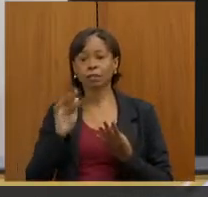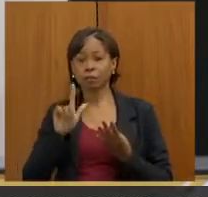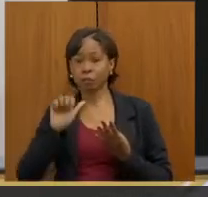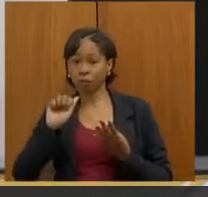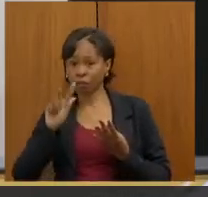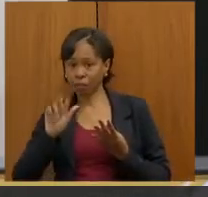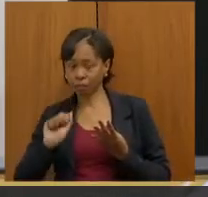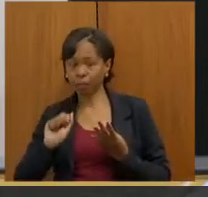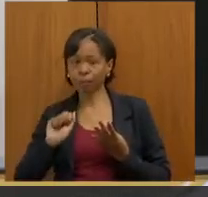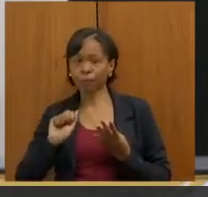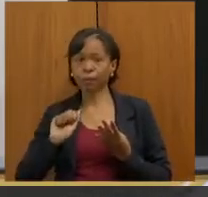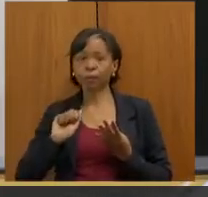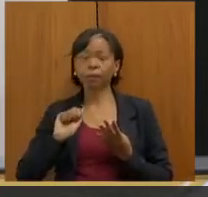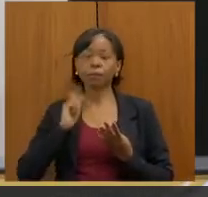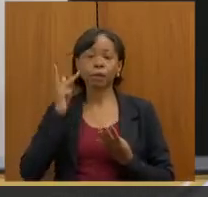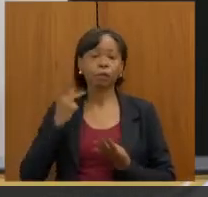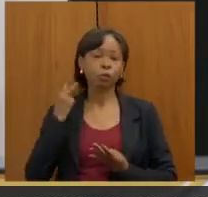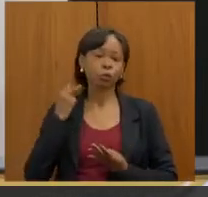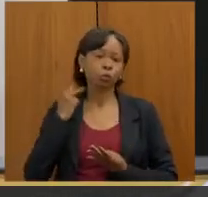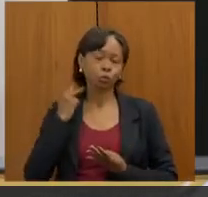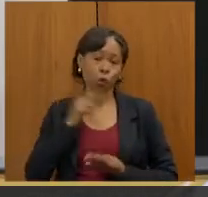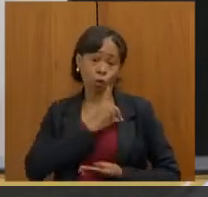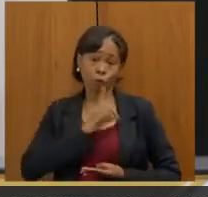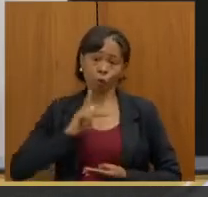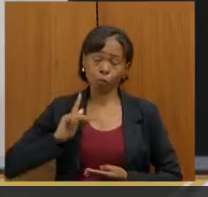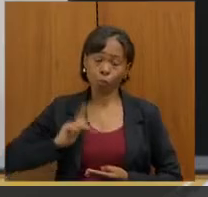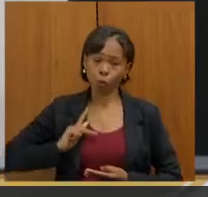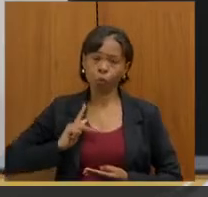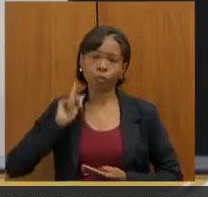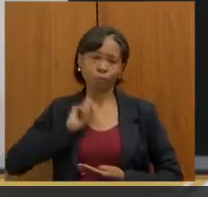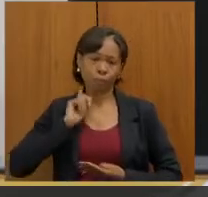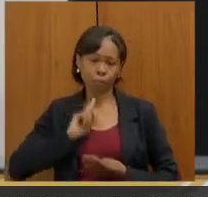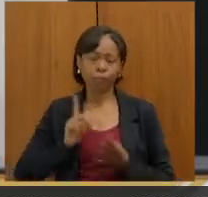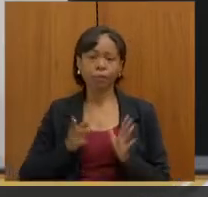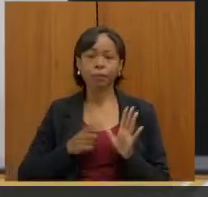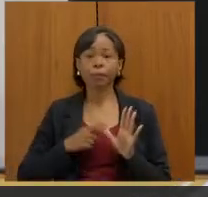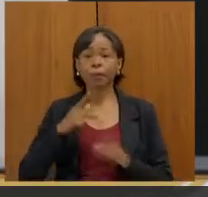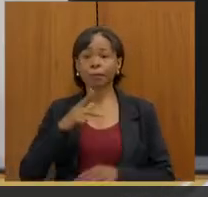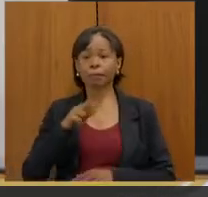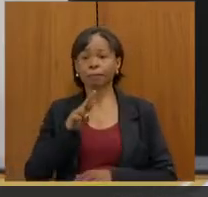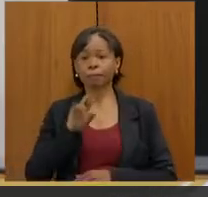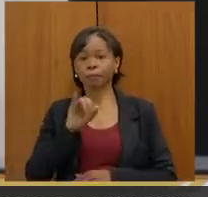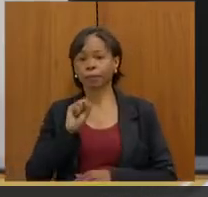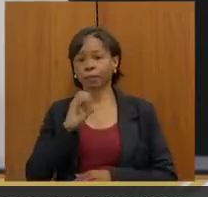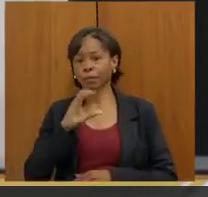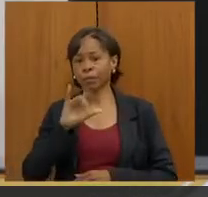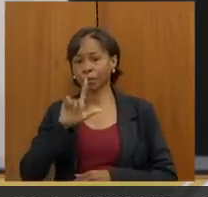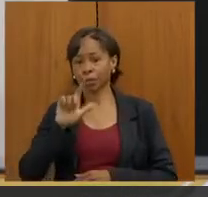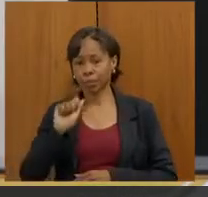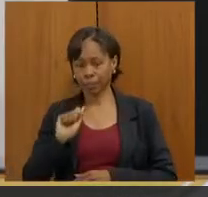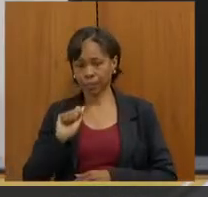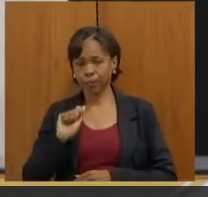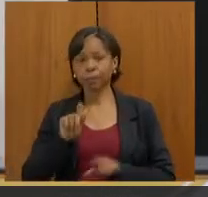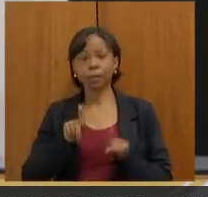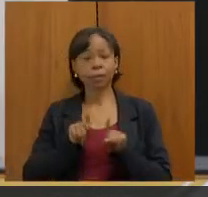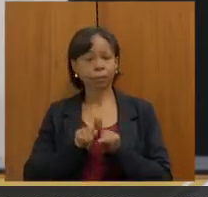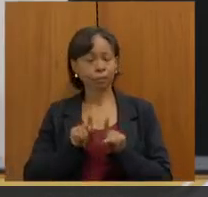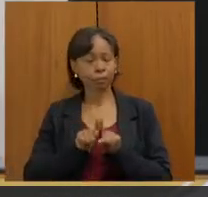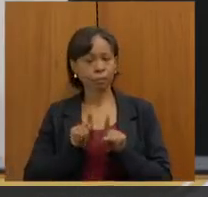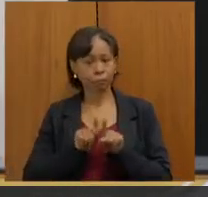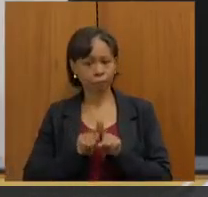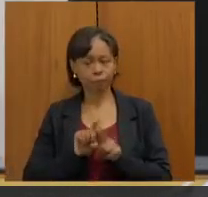Gerais Dra Priscila Brandão advogado e presidente da Comissão da mulher qual a vereadora do mandato coletivo